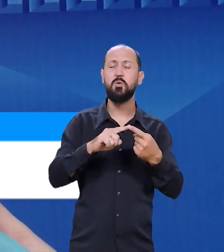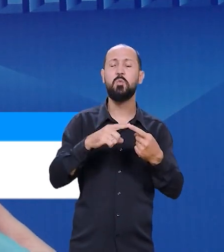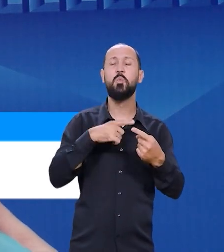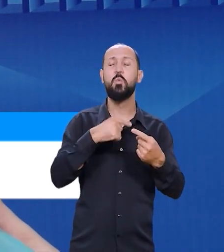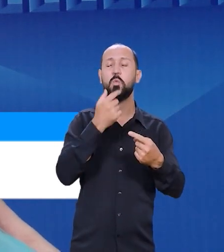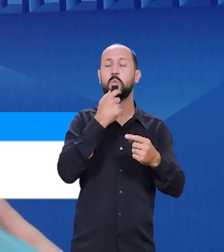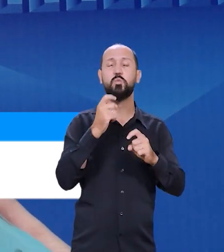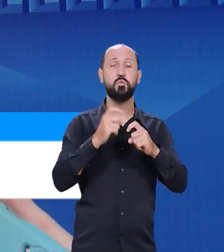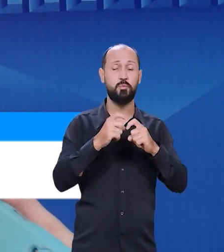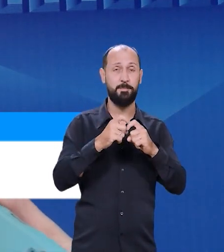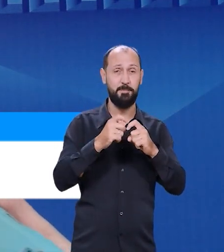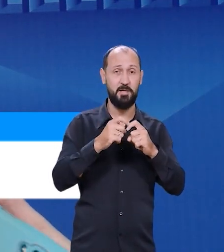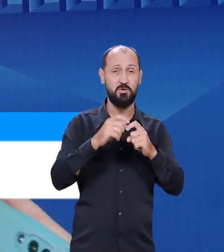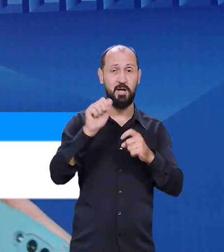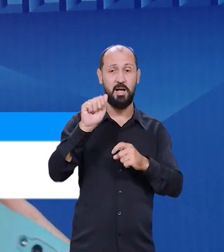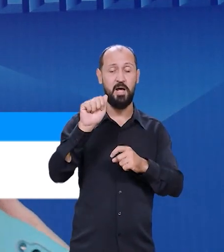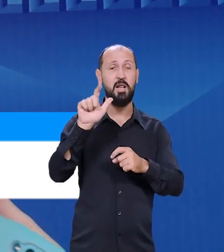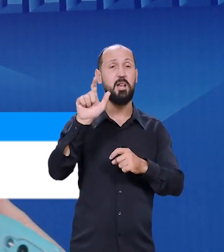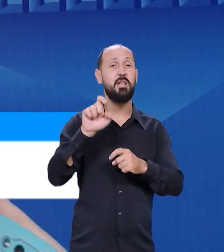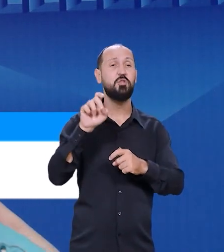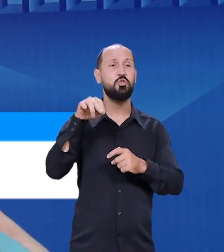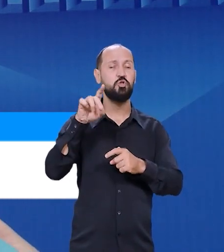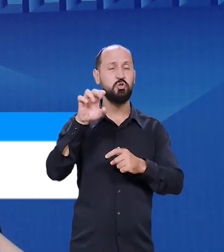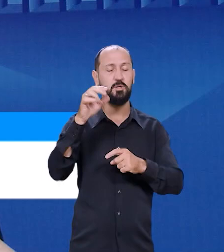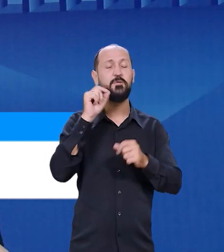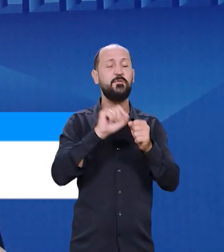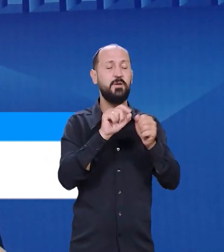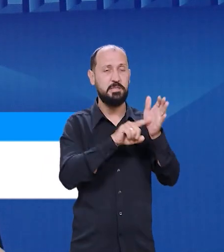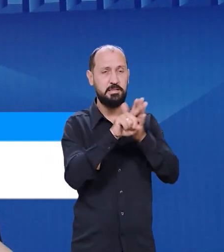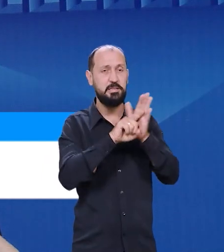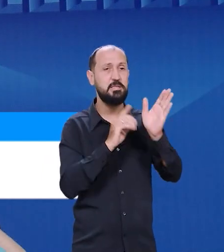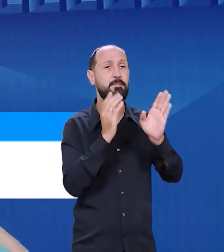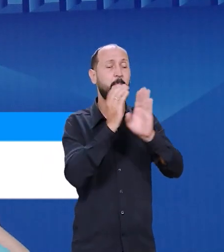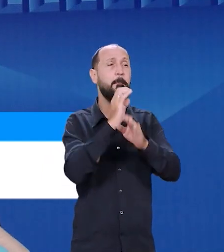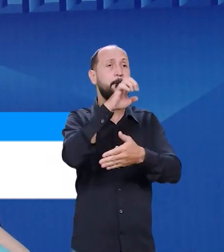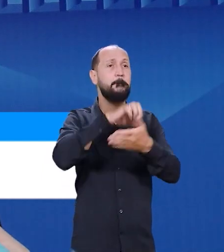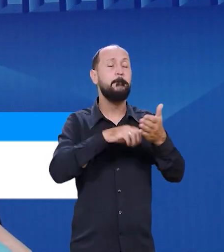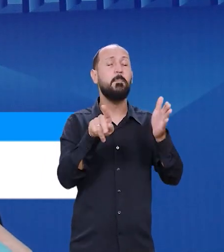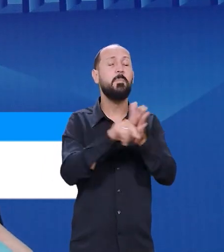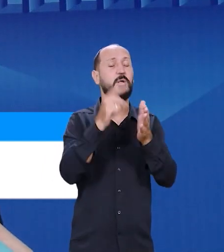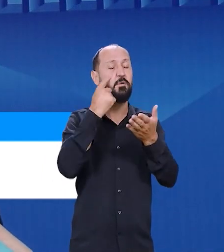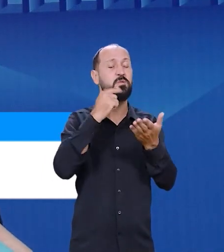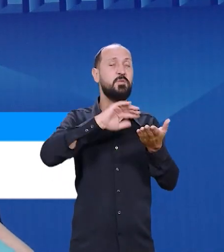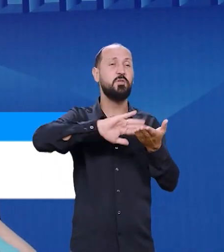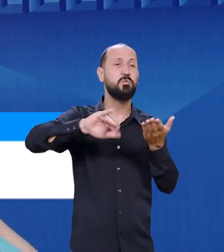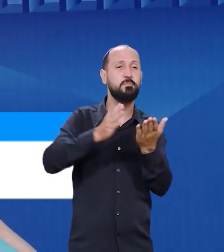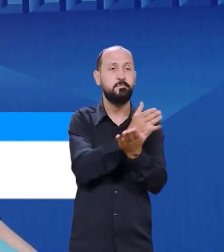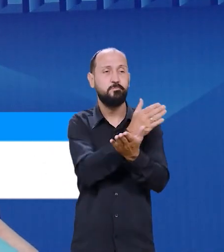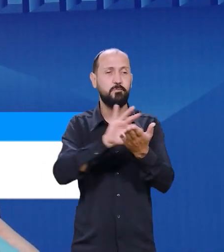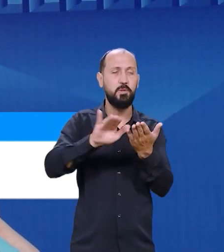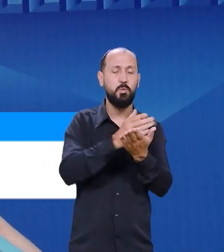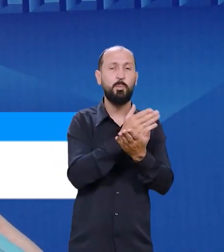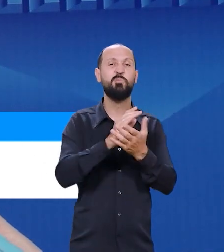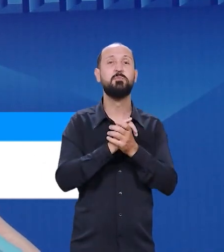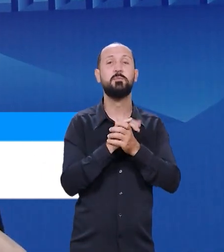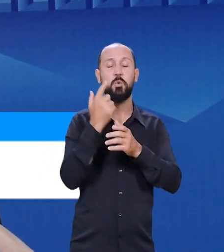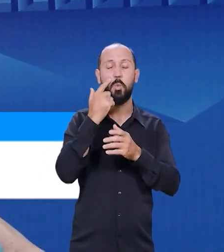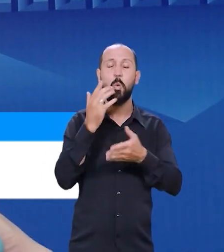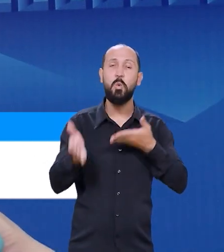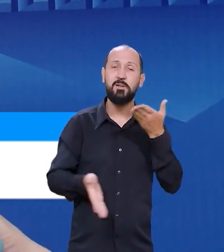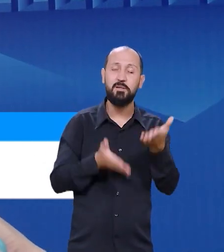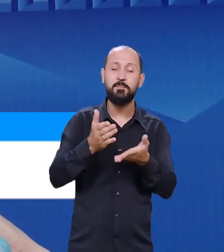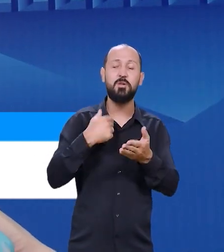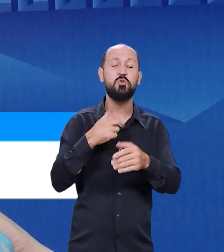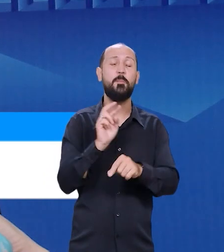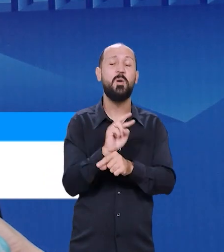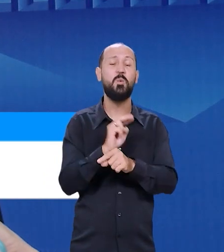Alexandre Menha descobriu através de vários exames de exclusão. Porque não tem nenhum exame que detecta a fibromialgia, são tudo exclusão. Os